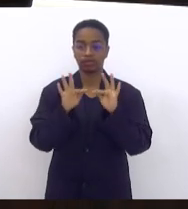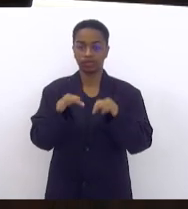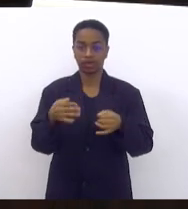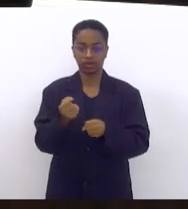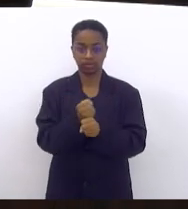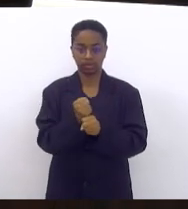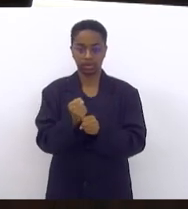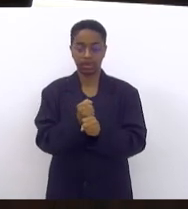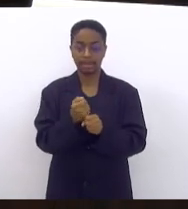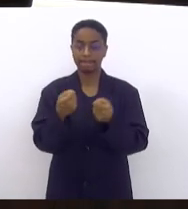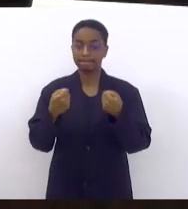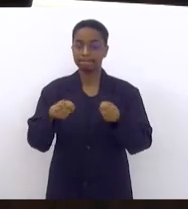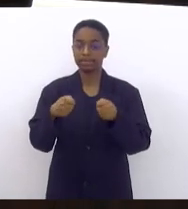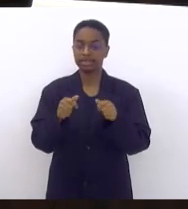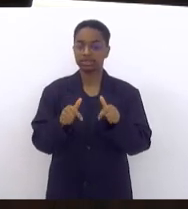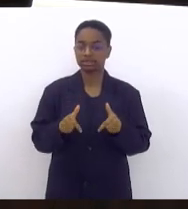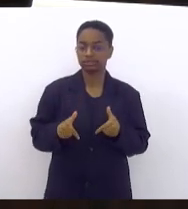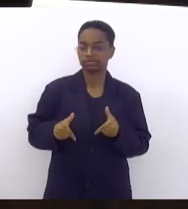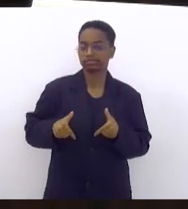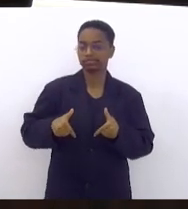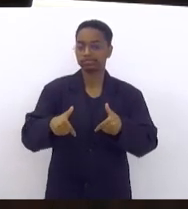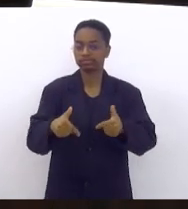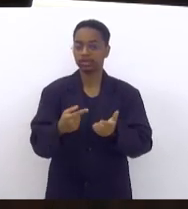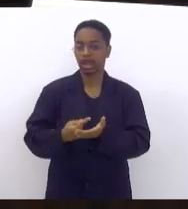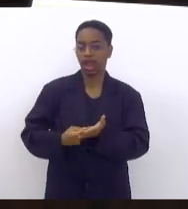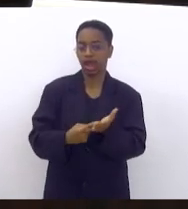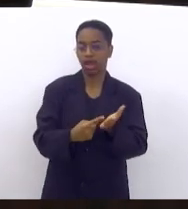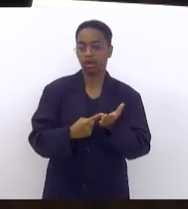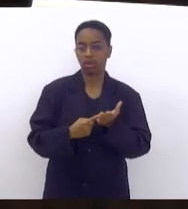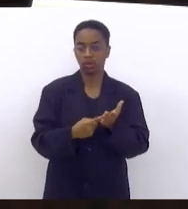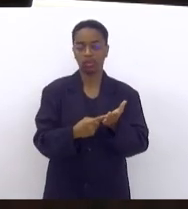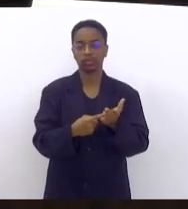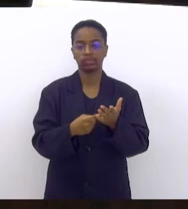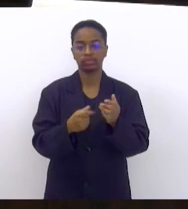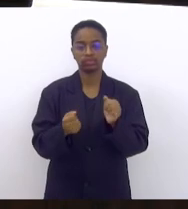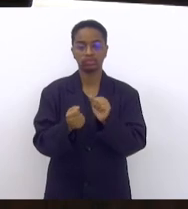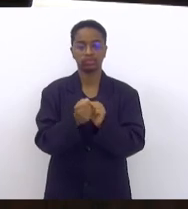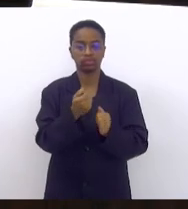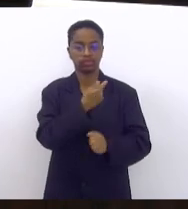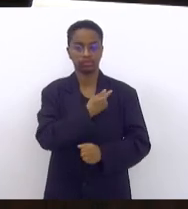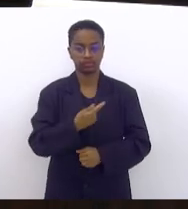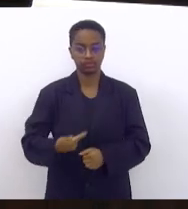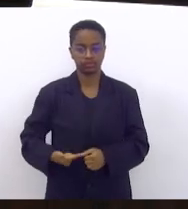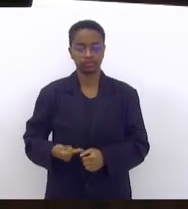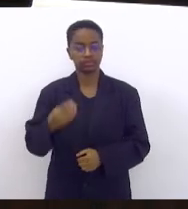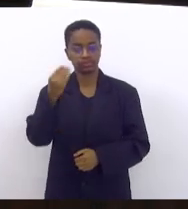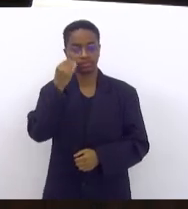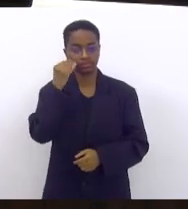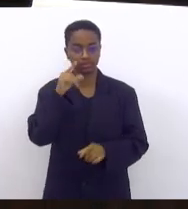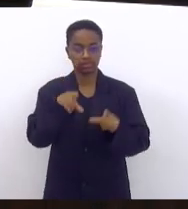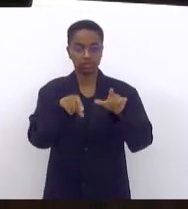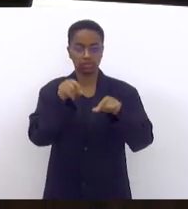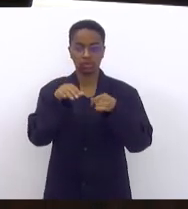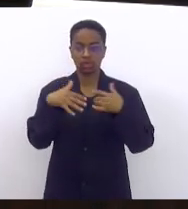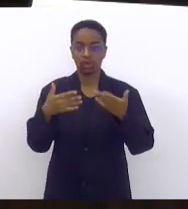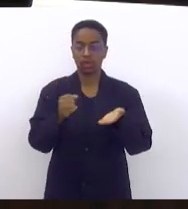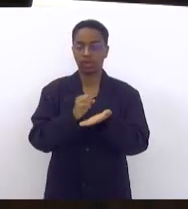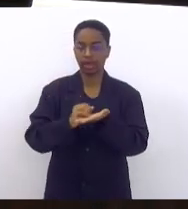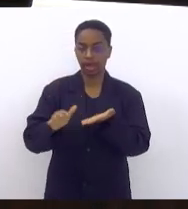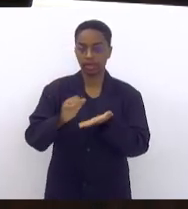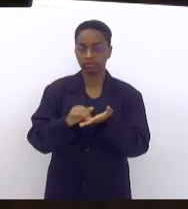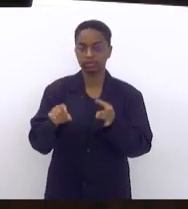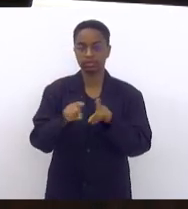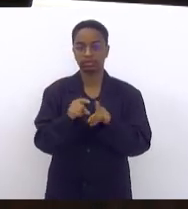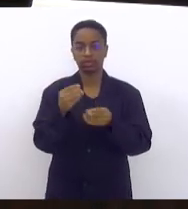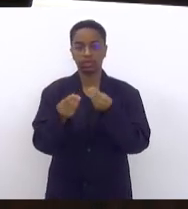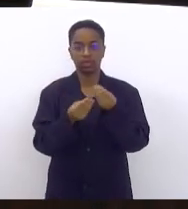uma necessidade de se fazer alguns acordos, alguns arranjos com o governo para definir as despesas, né, para a conclusão do ano,